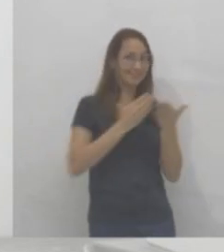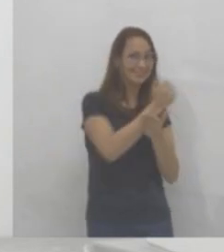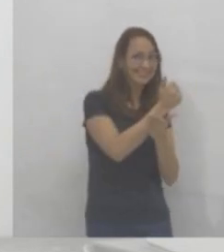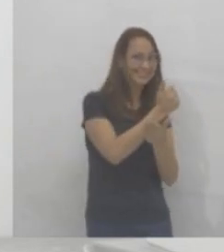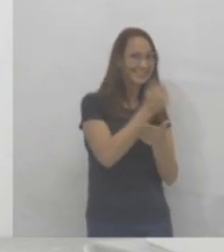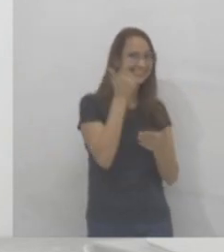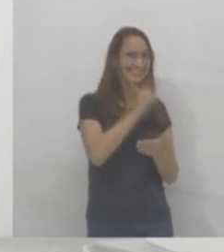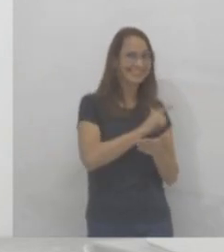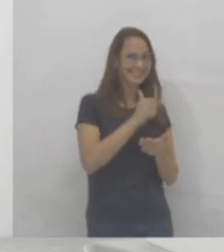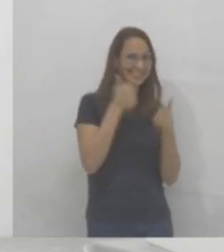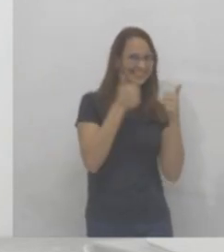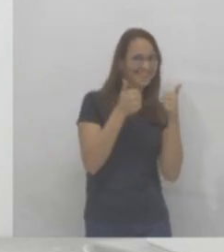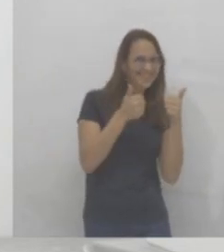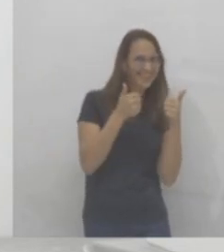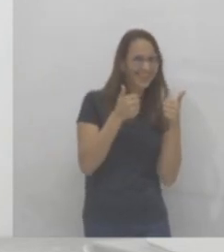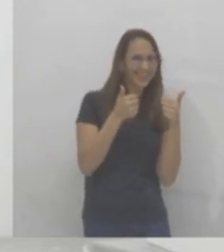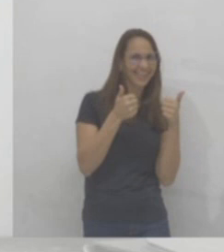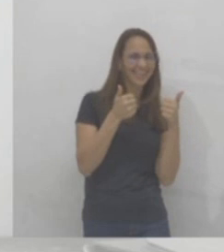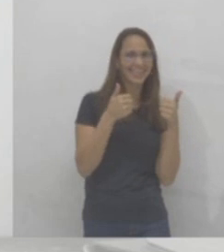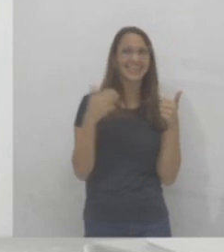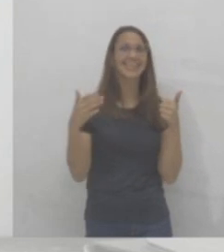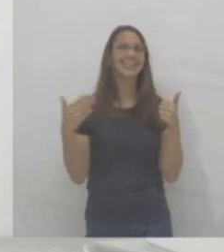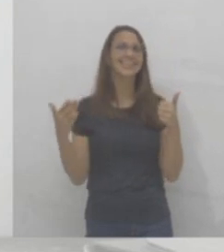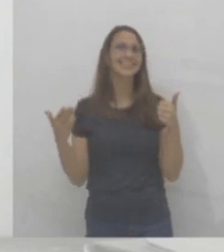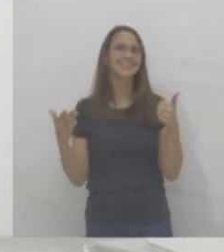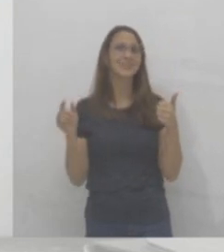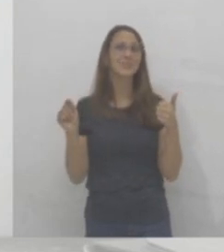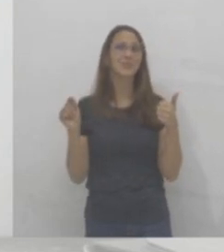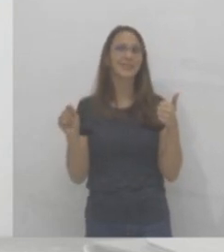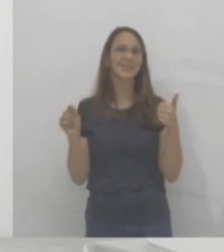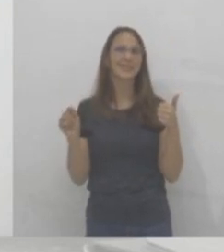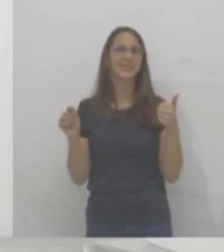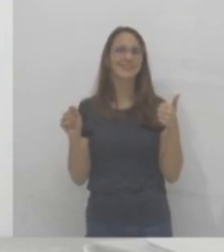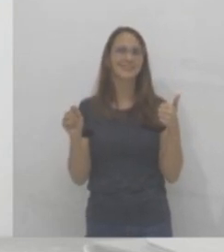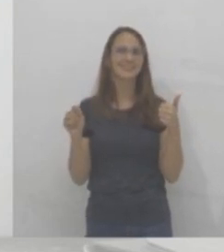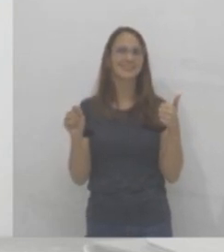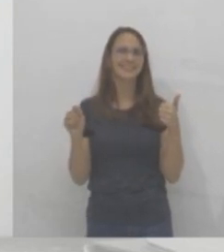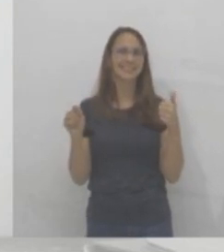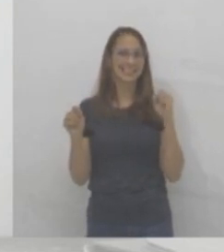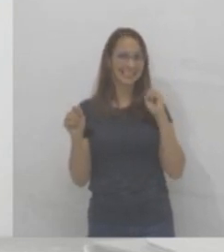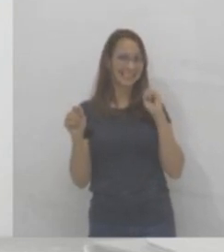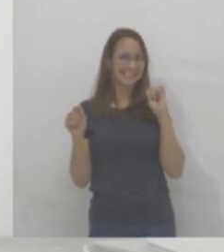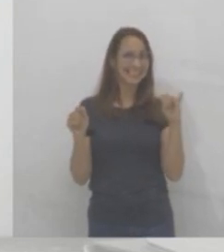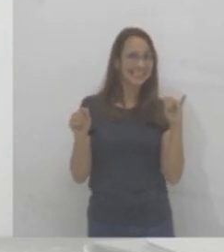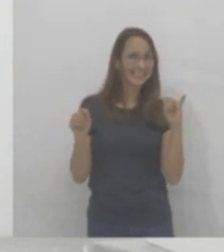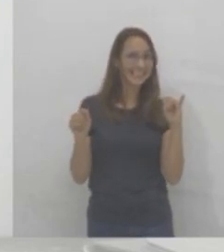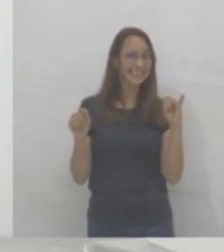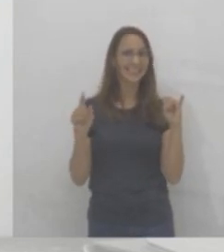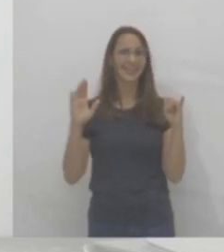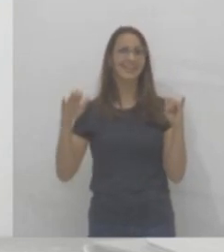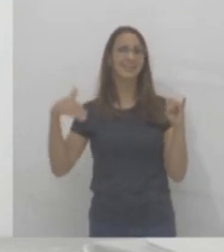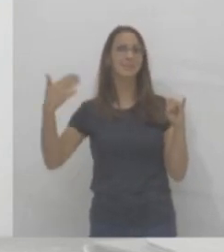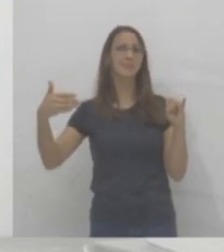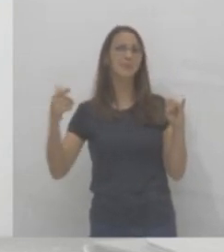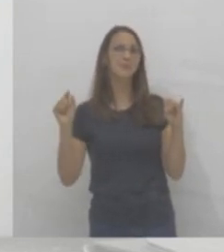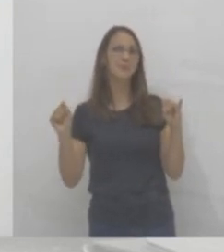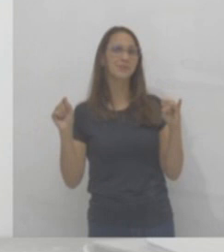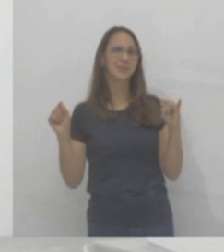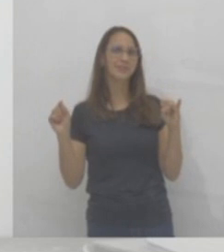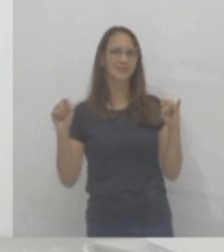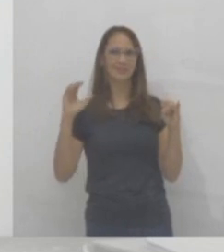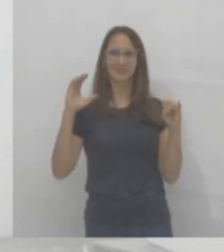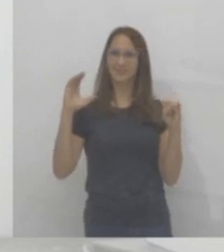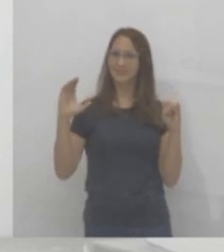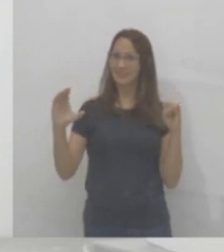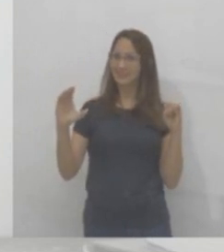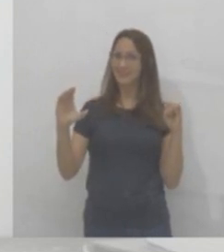me esforçar estudando e passando bem nas minhas provas? Qual é? Aqui, ó, é a letra